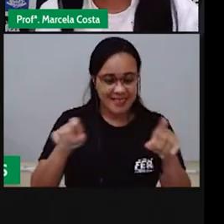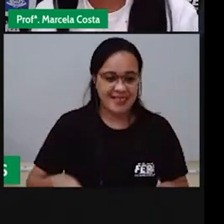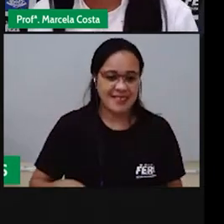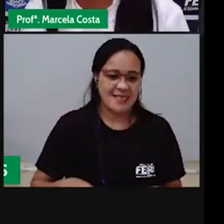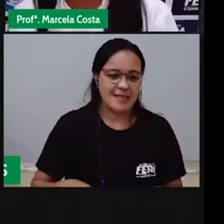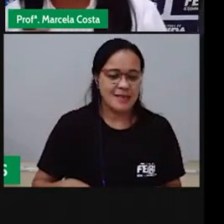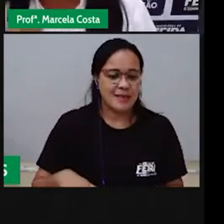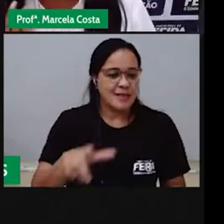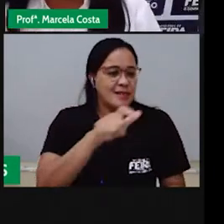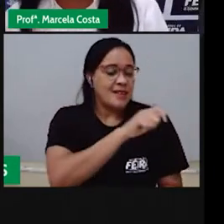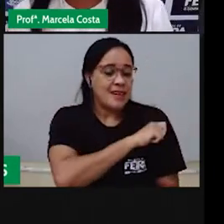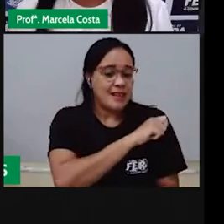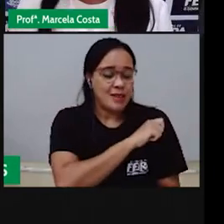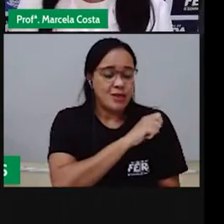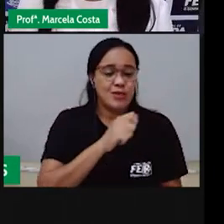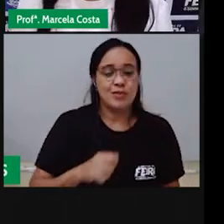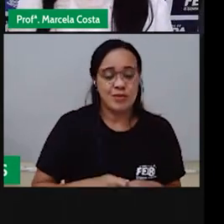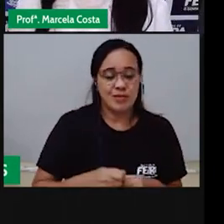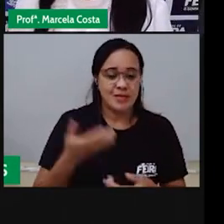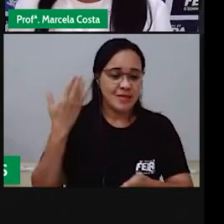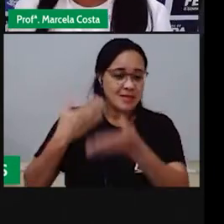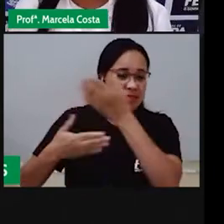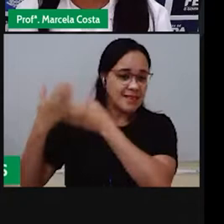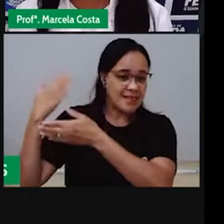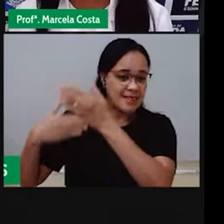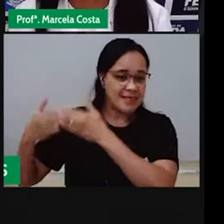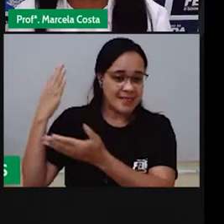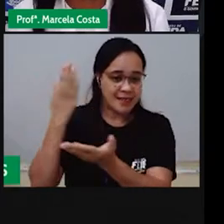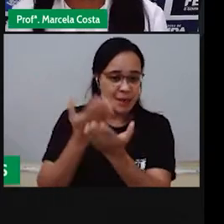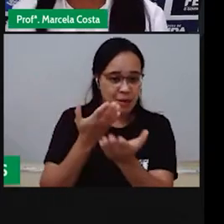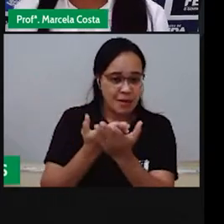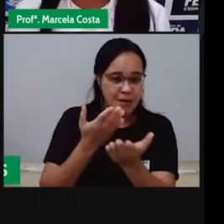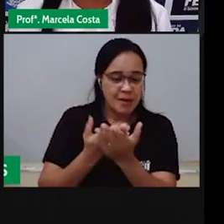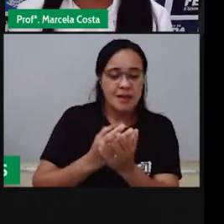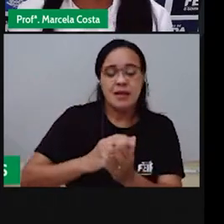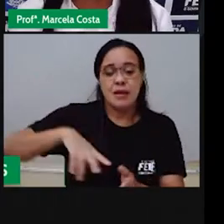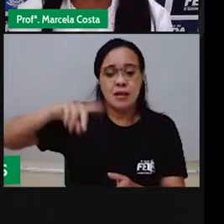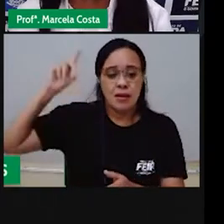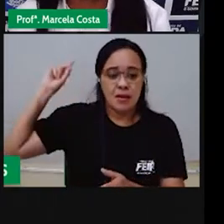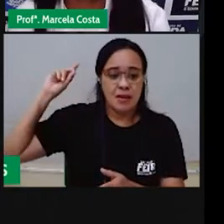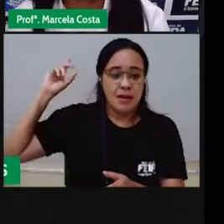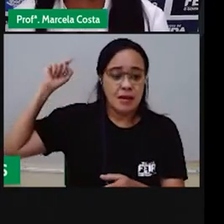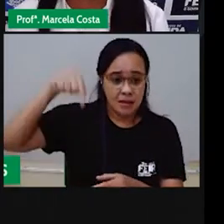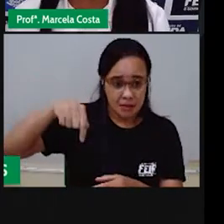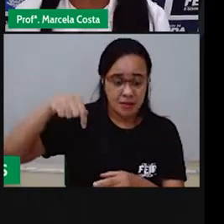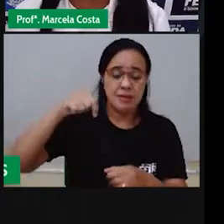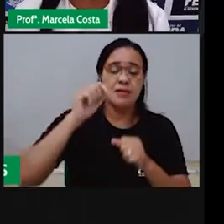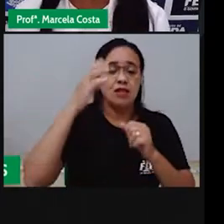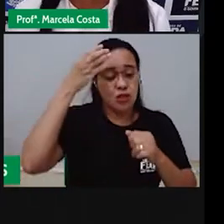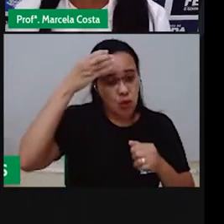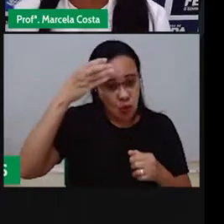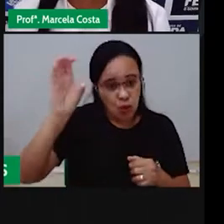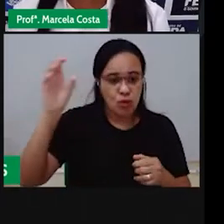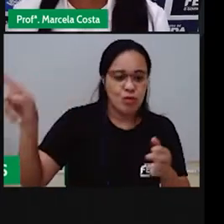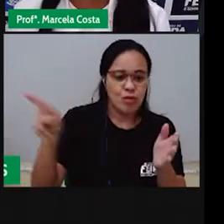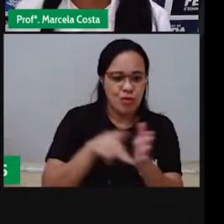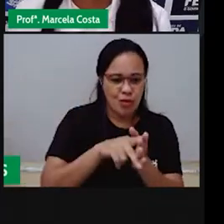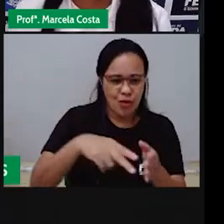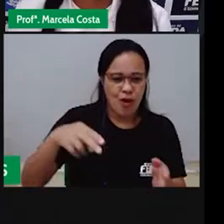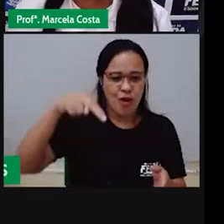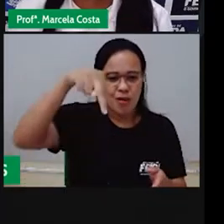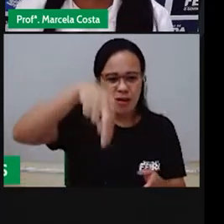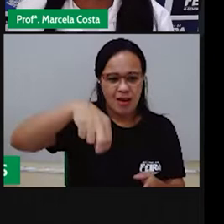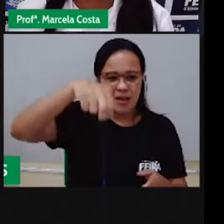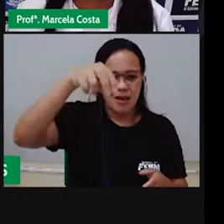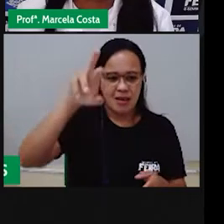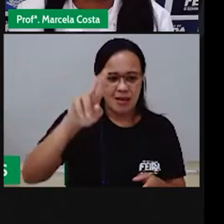Crianças, nessas nossas últimas aulas, a gente já vem falando um pouco sobre cultura nordestina, né? Já vimos